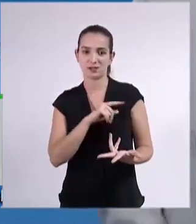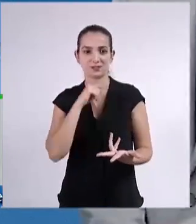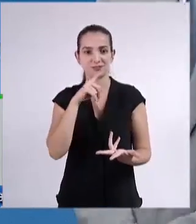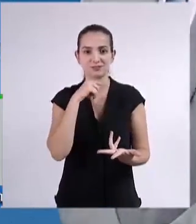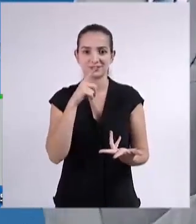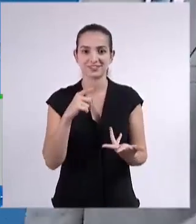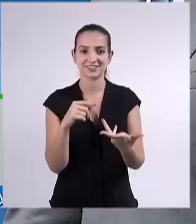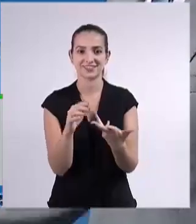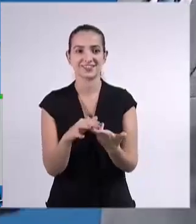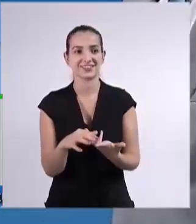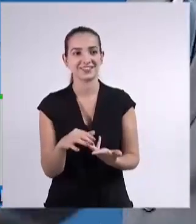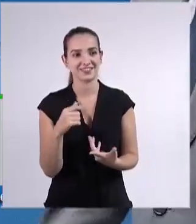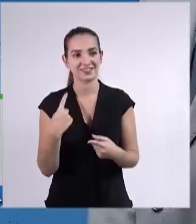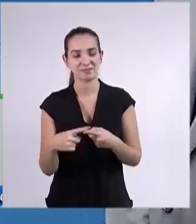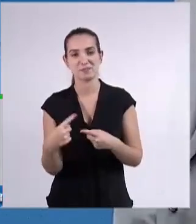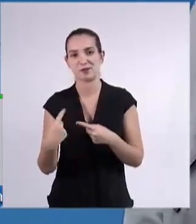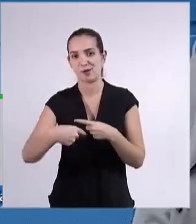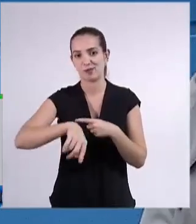com time pequeno.